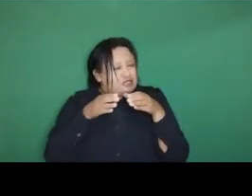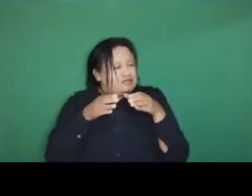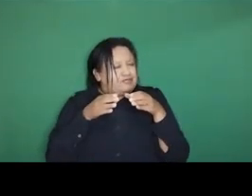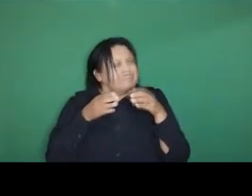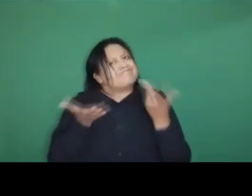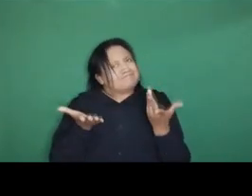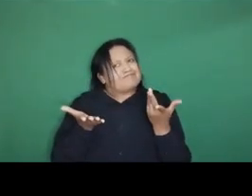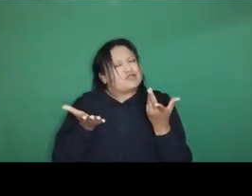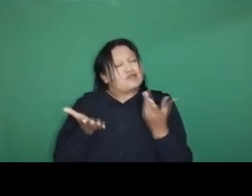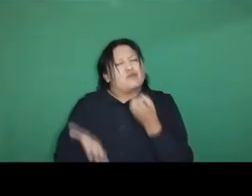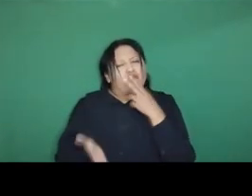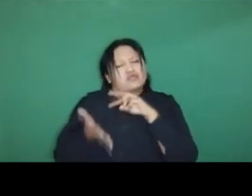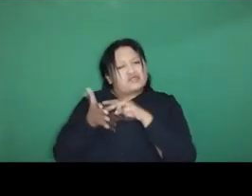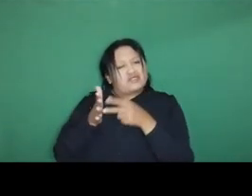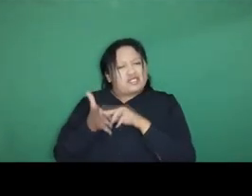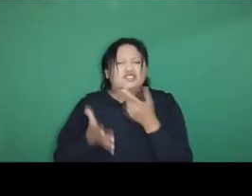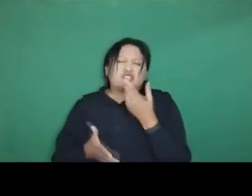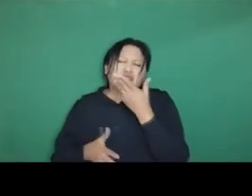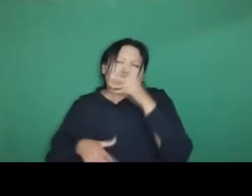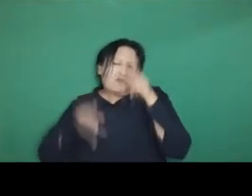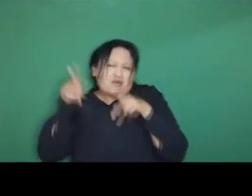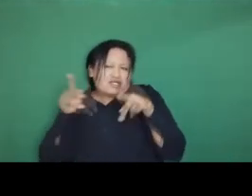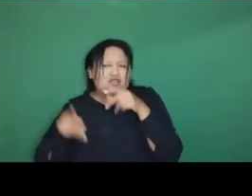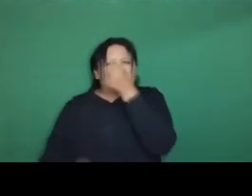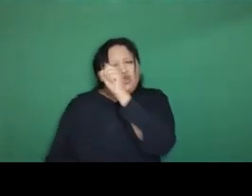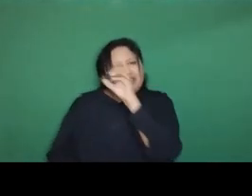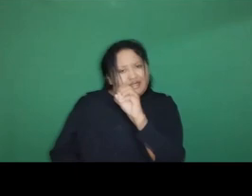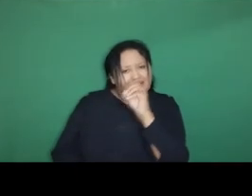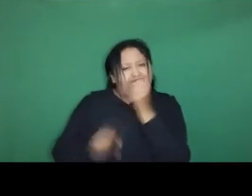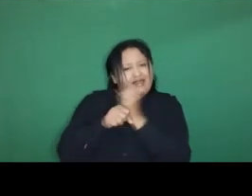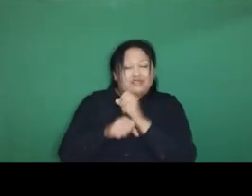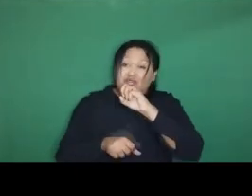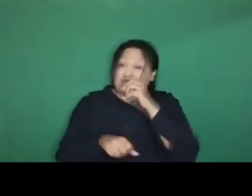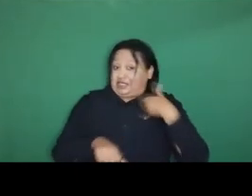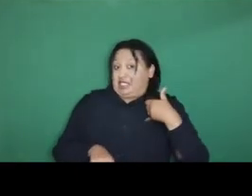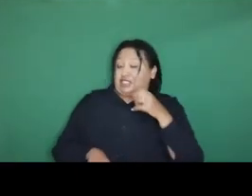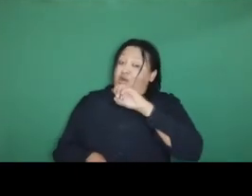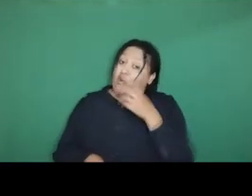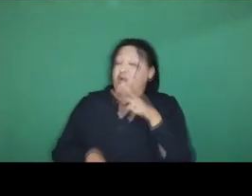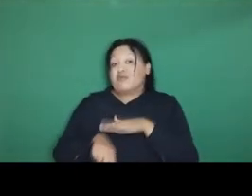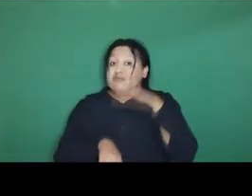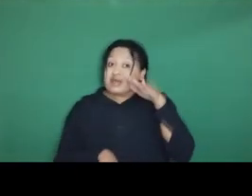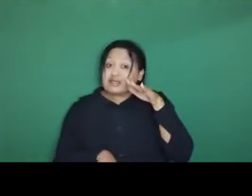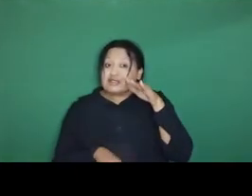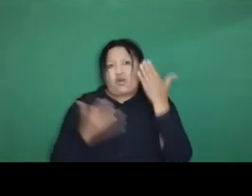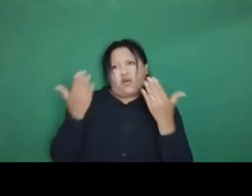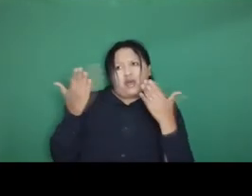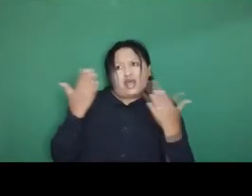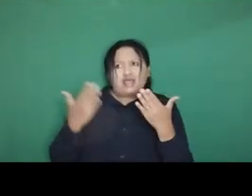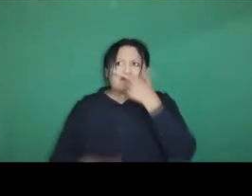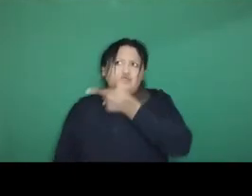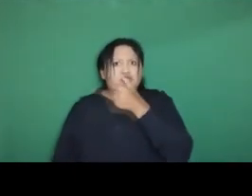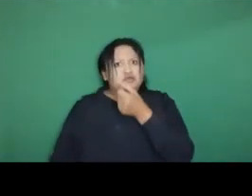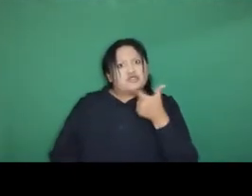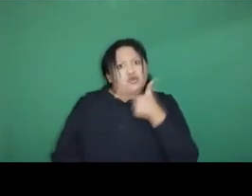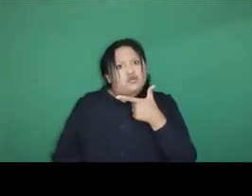significativa da população de 80 anos ou mais se comparada ao ano de 2012 especialmente o que diz respeito às